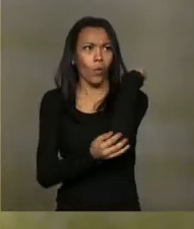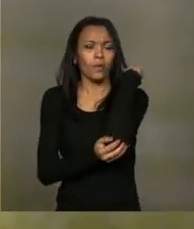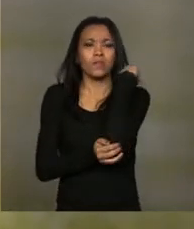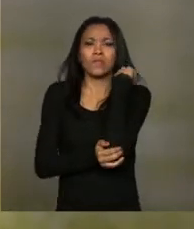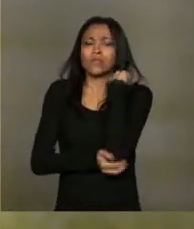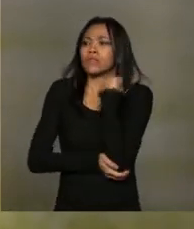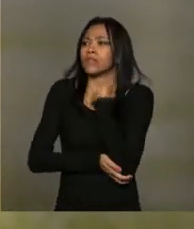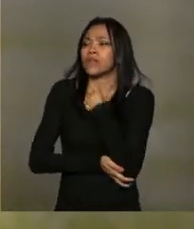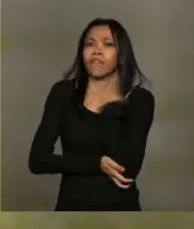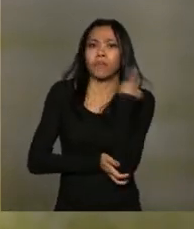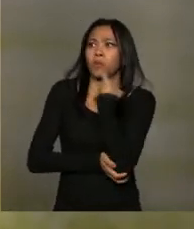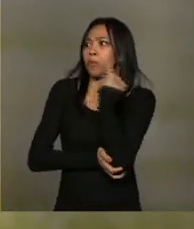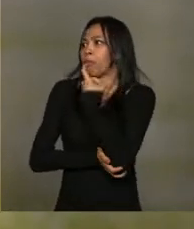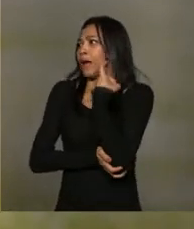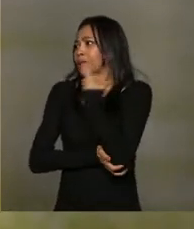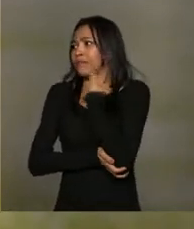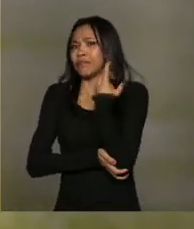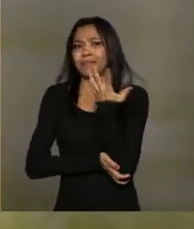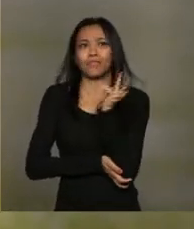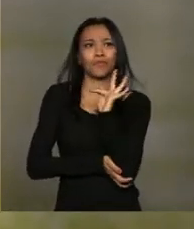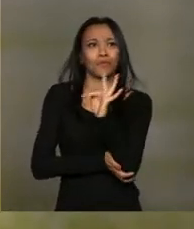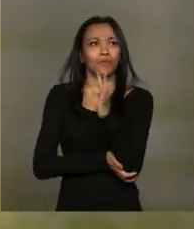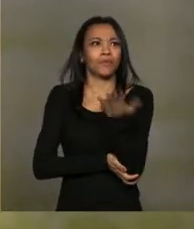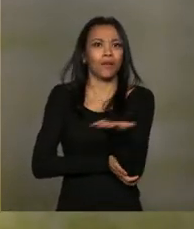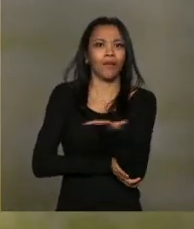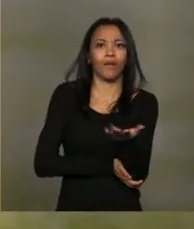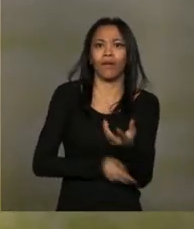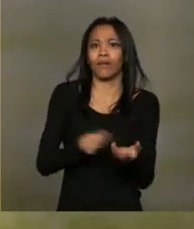preocupação do que